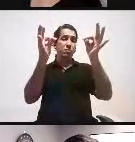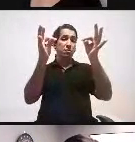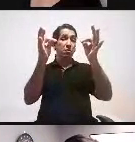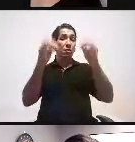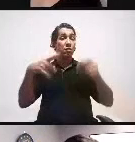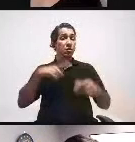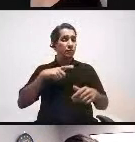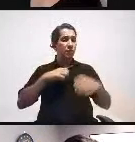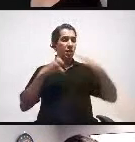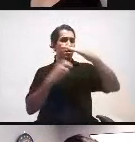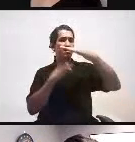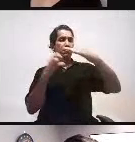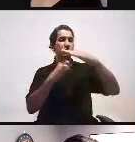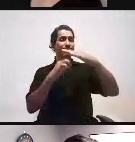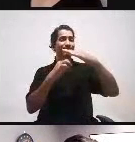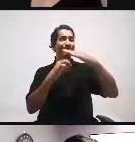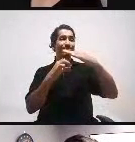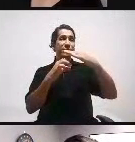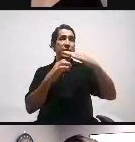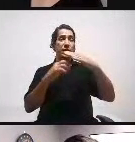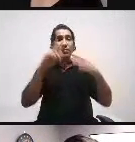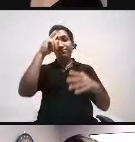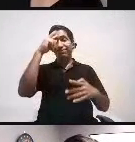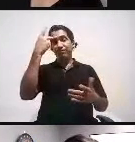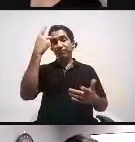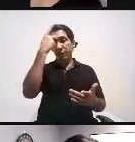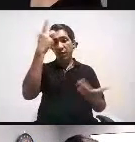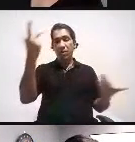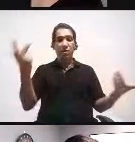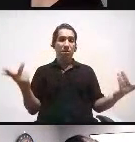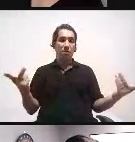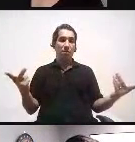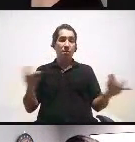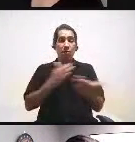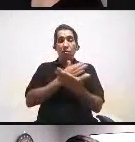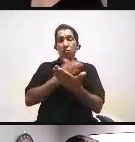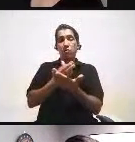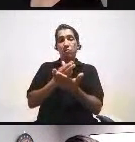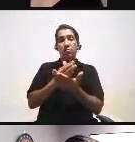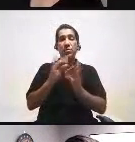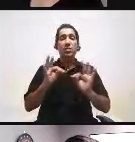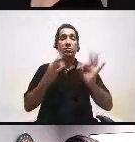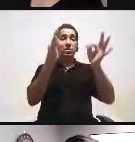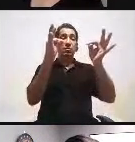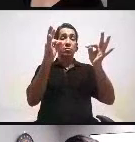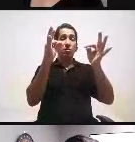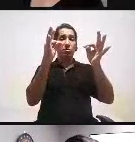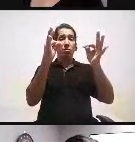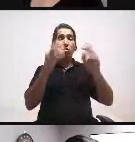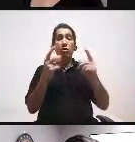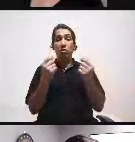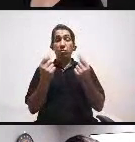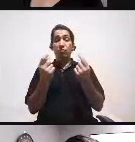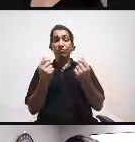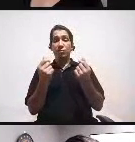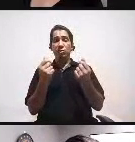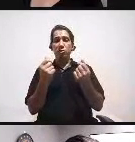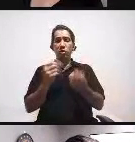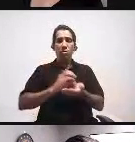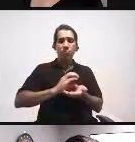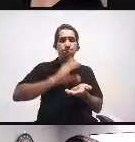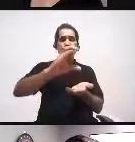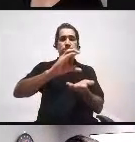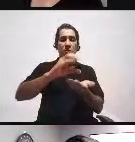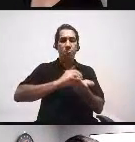aí eu vou gastar muito dinheiro e vou ter pouco retorno. Se eu começar de forma correta